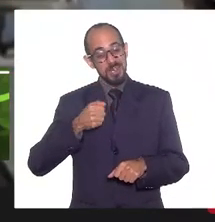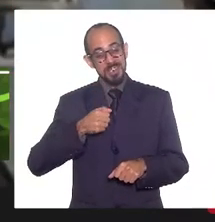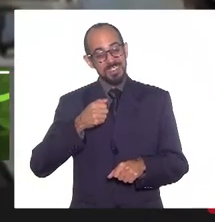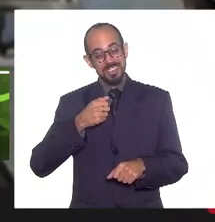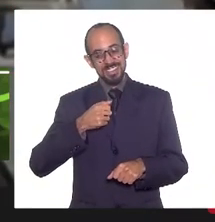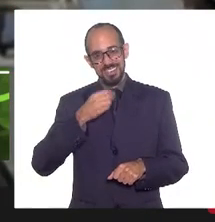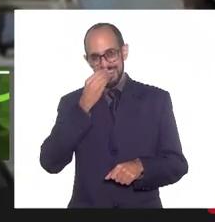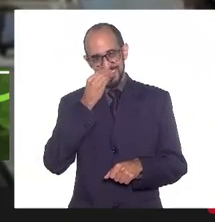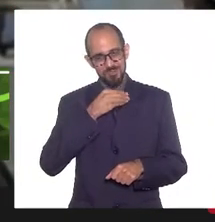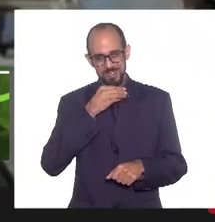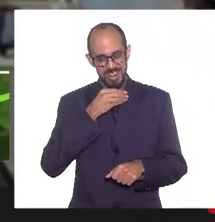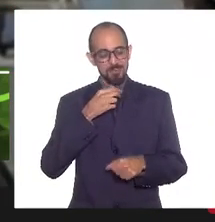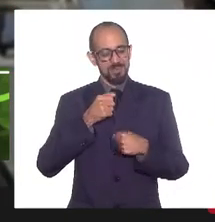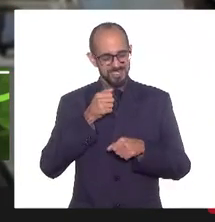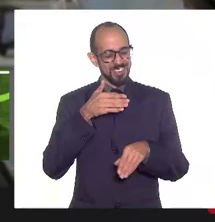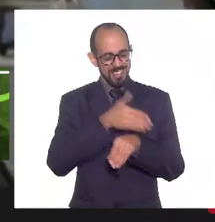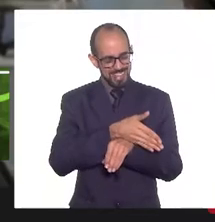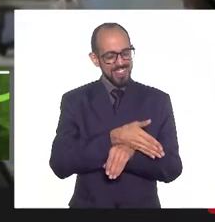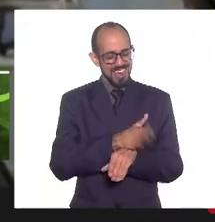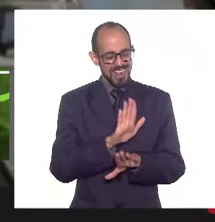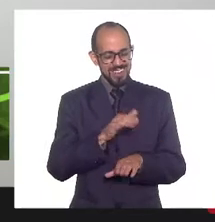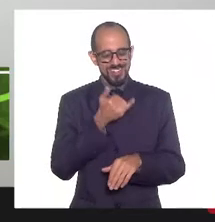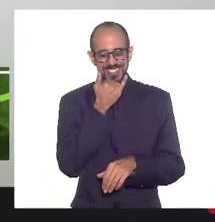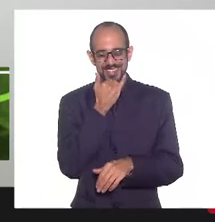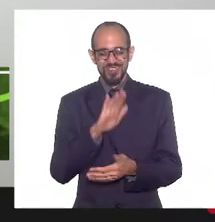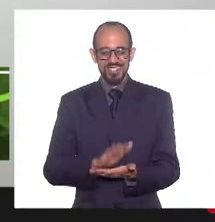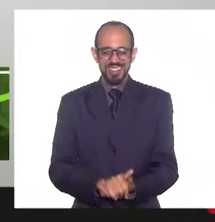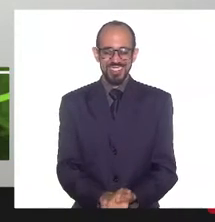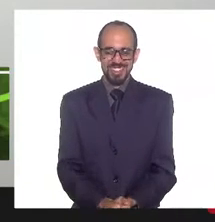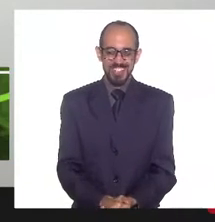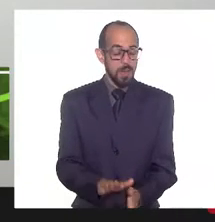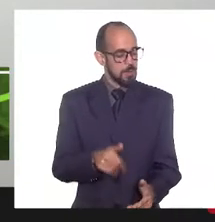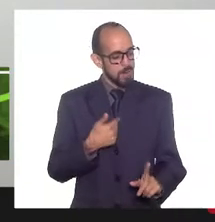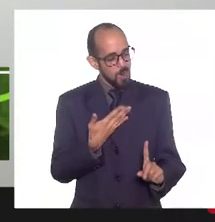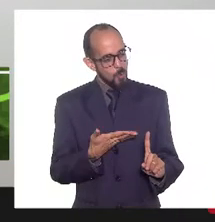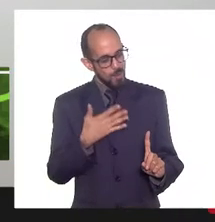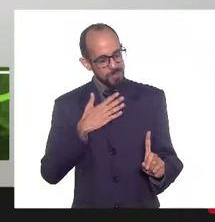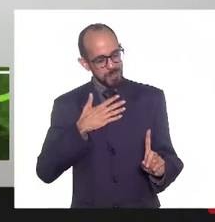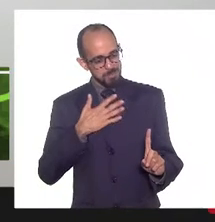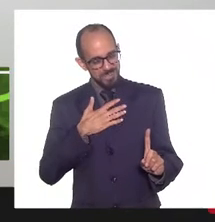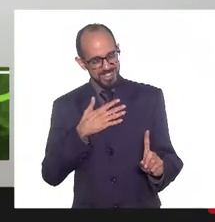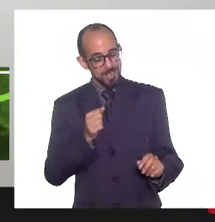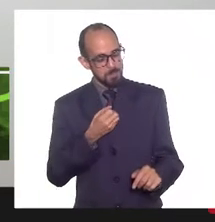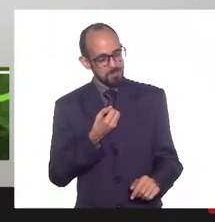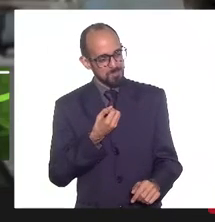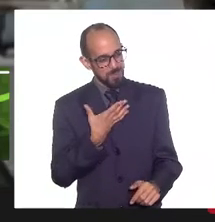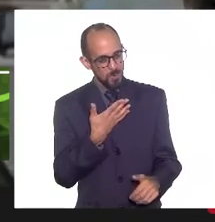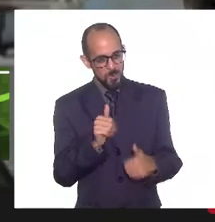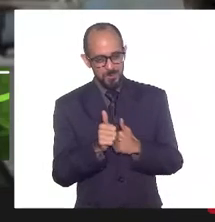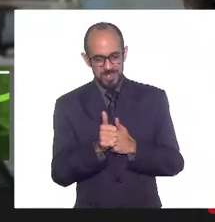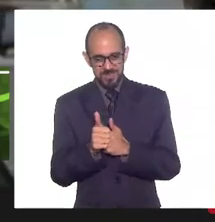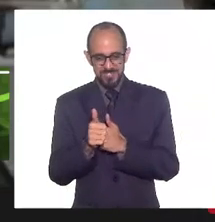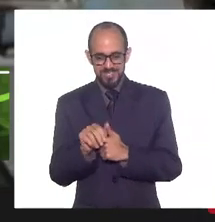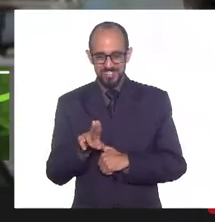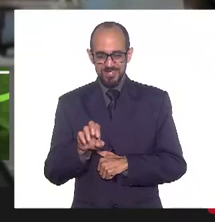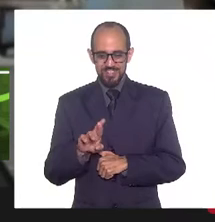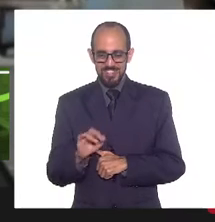uma honra uma honra e uma alegria barros revelando-se o UERJ que bom uma alegria